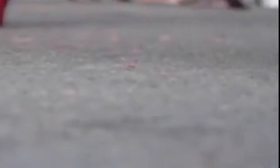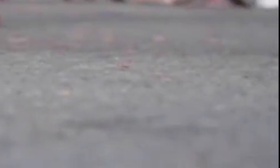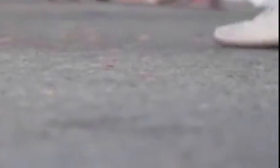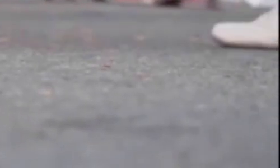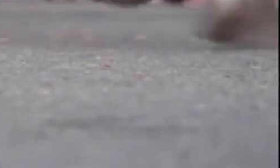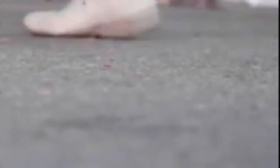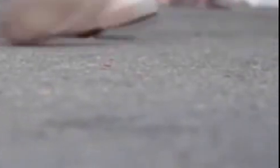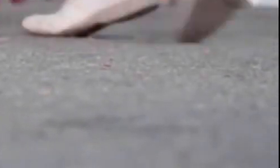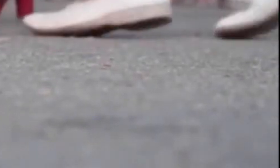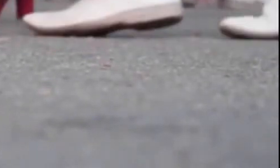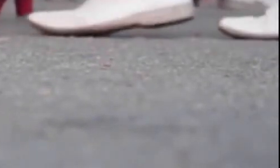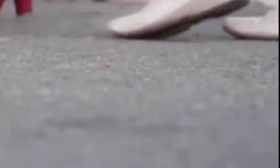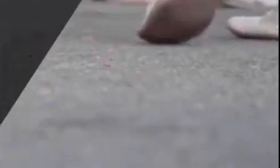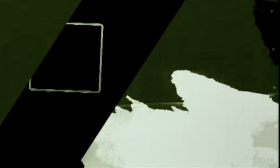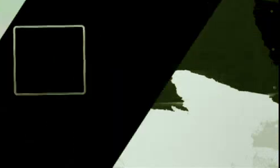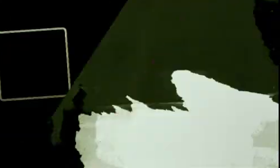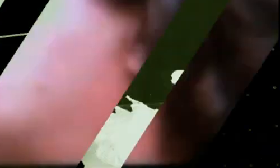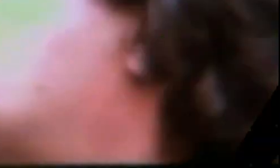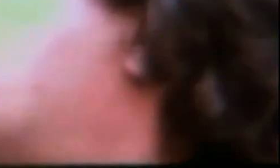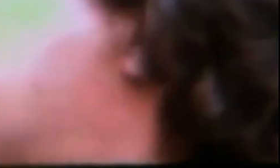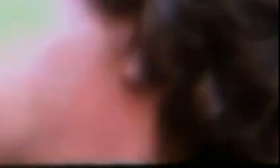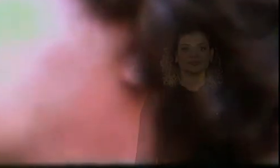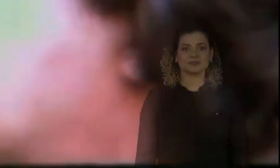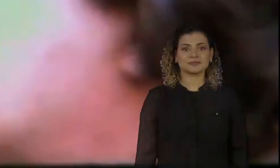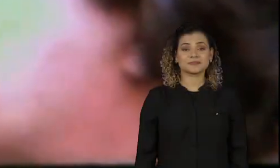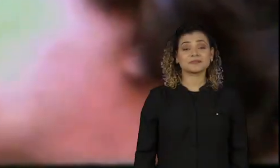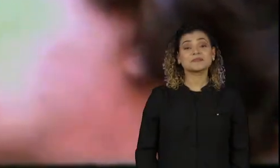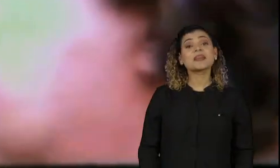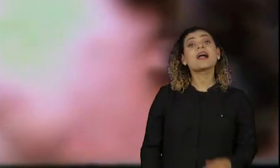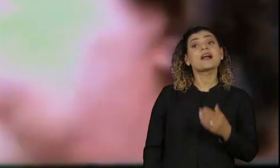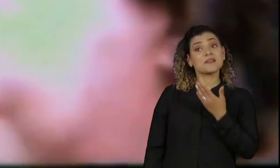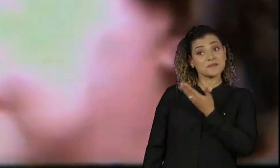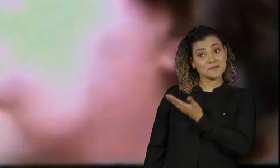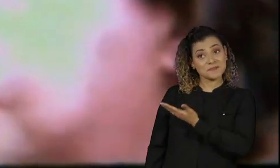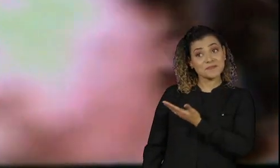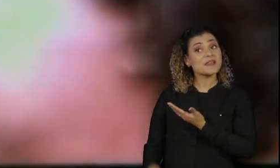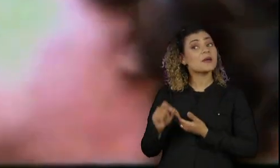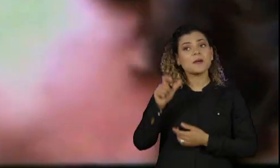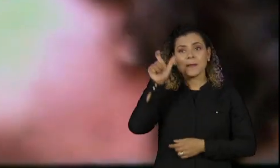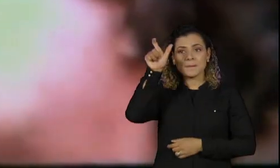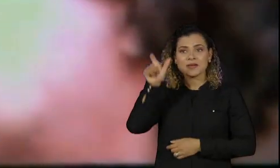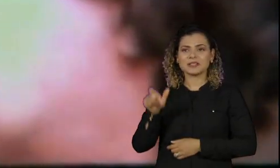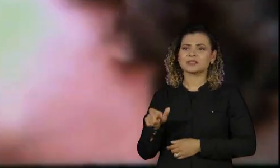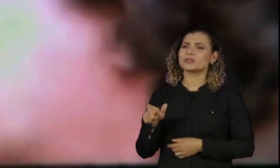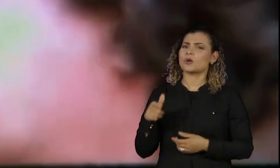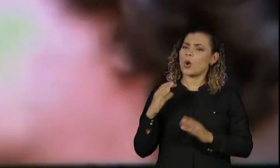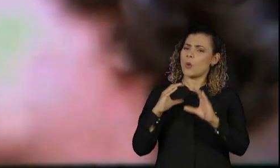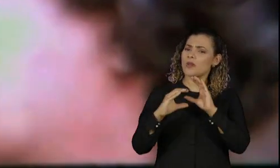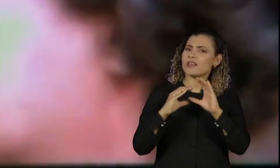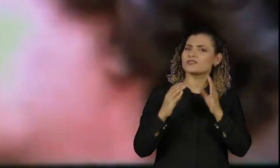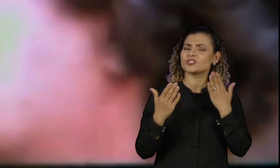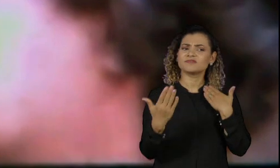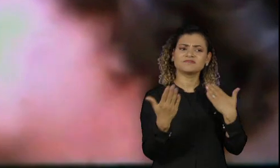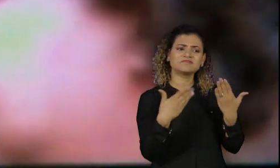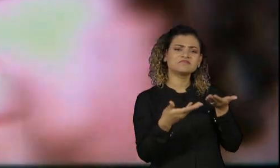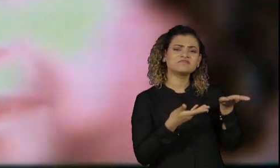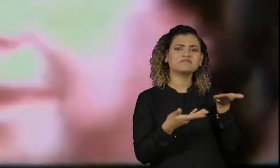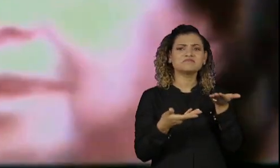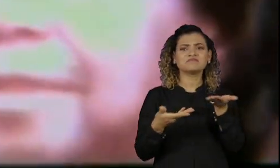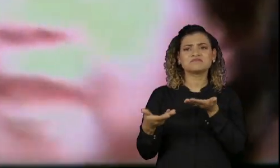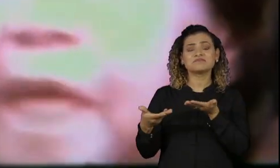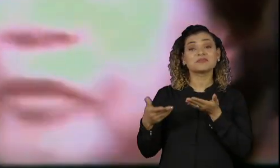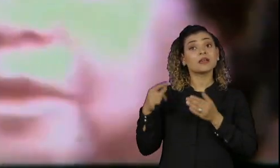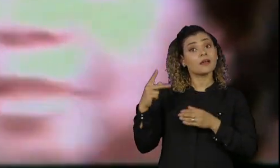está aqui. Além dela ser uma pessoa muito comunicativa,